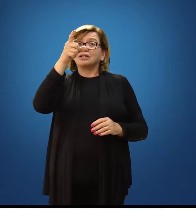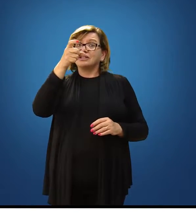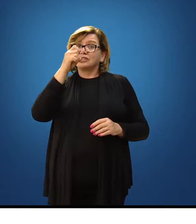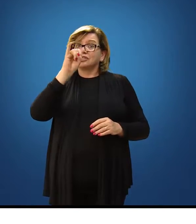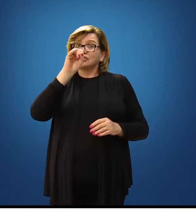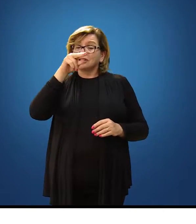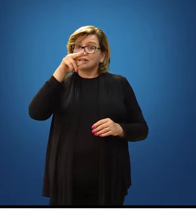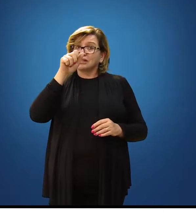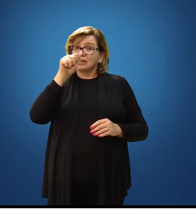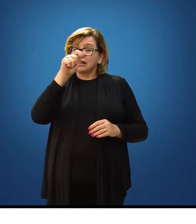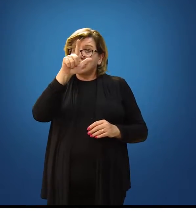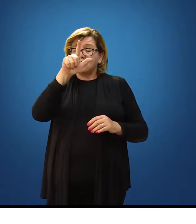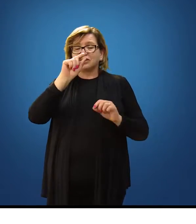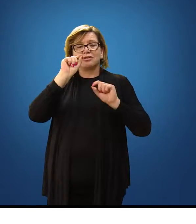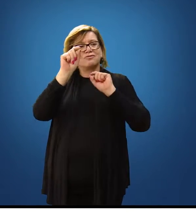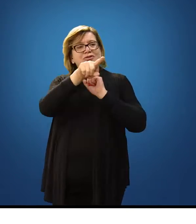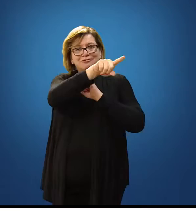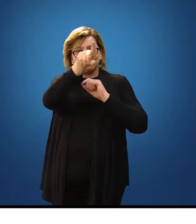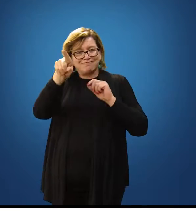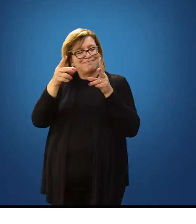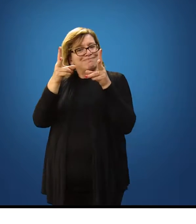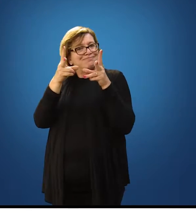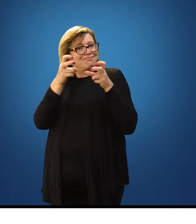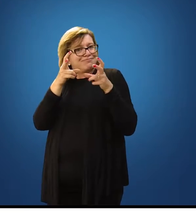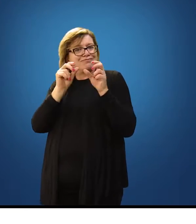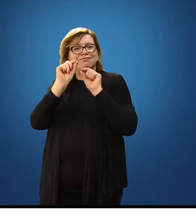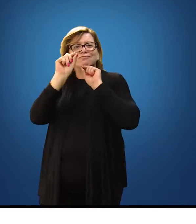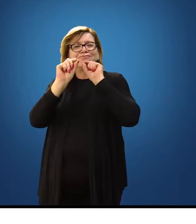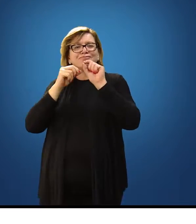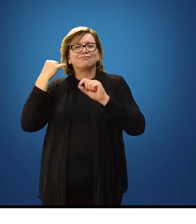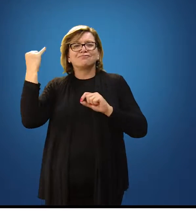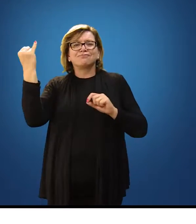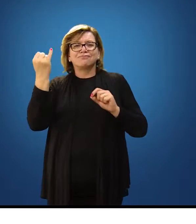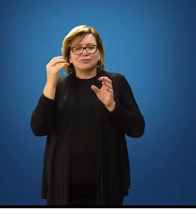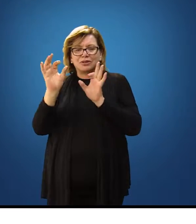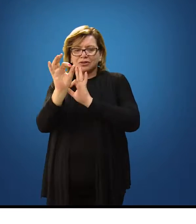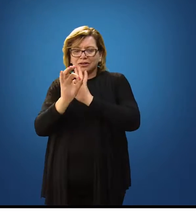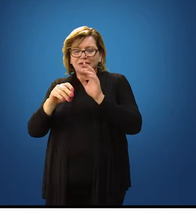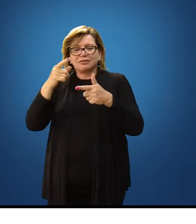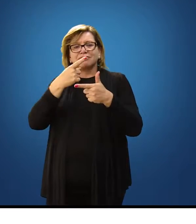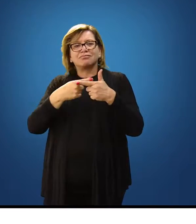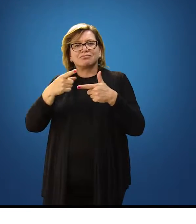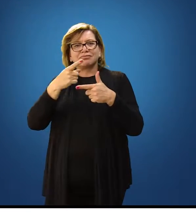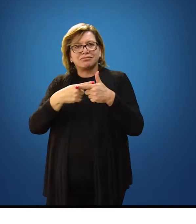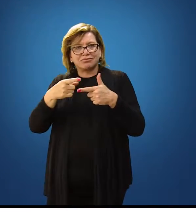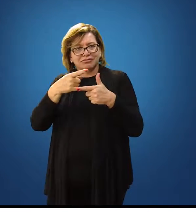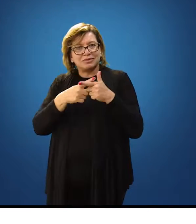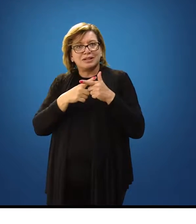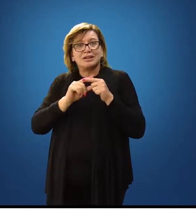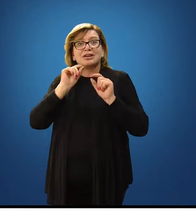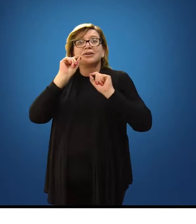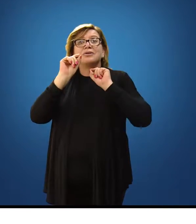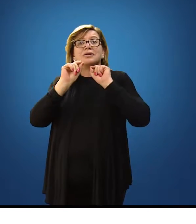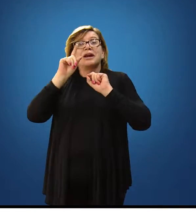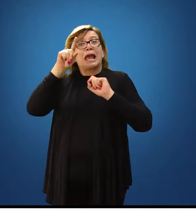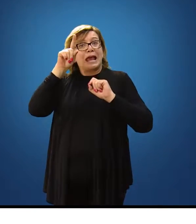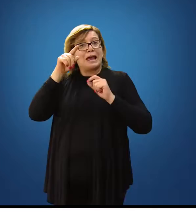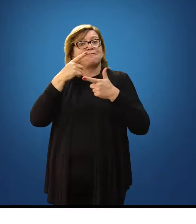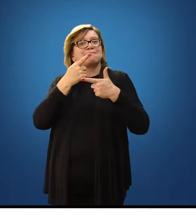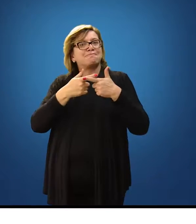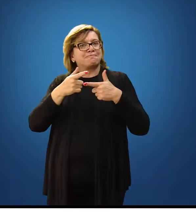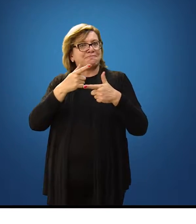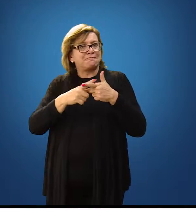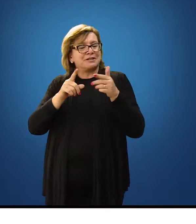aspecto interessante na elaboração do problema de pesquisa de vocês é que o problema de pesquisa,